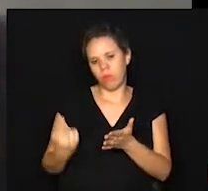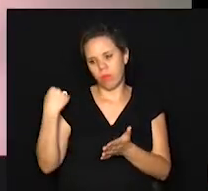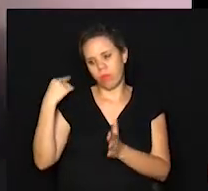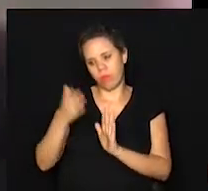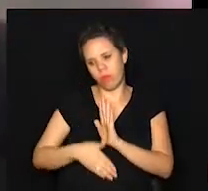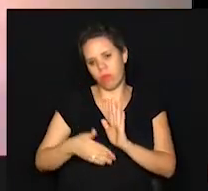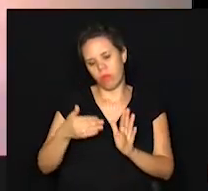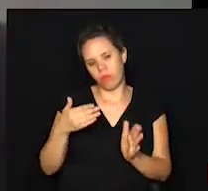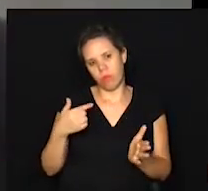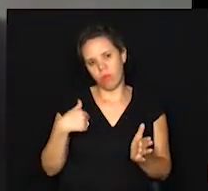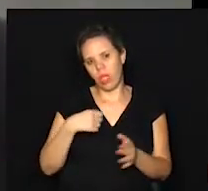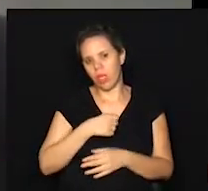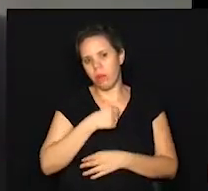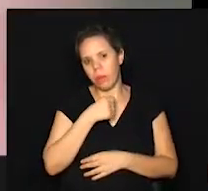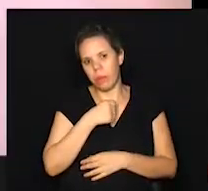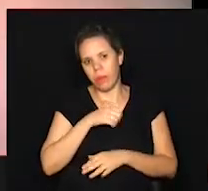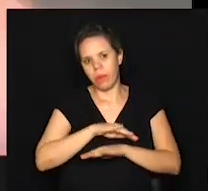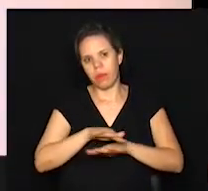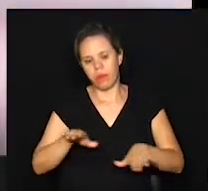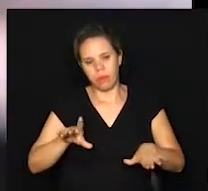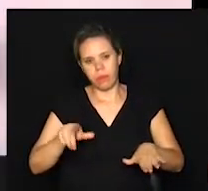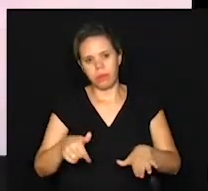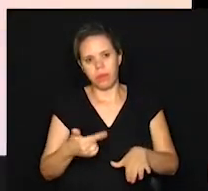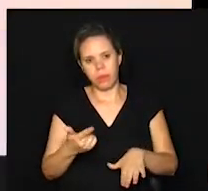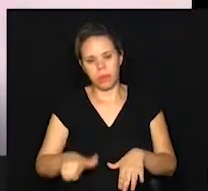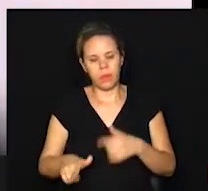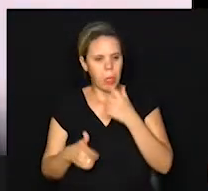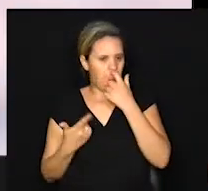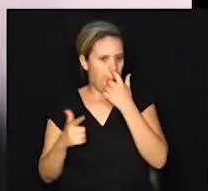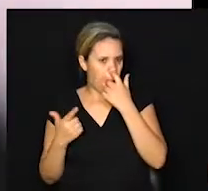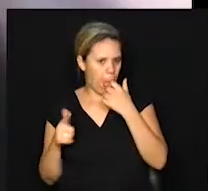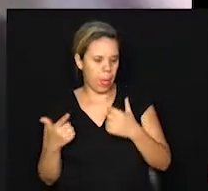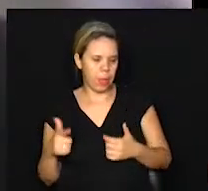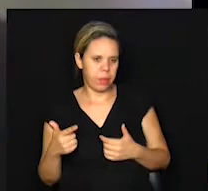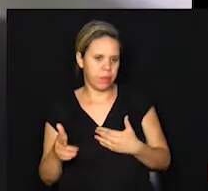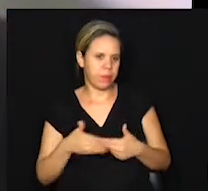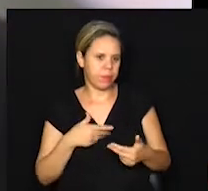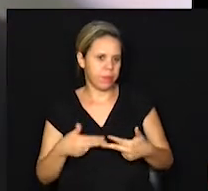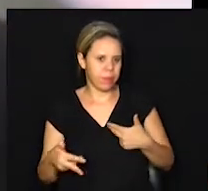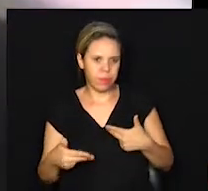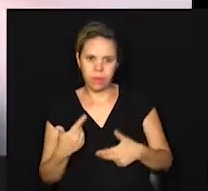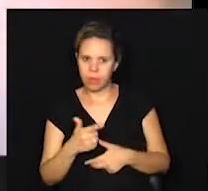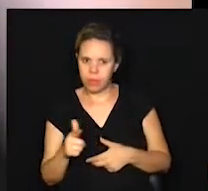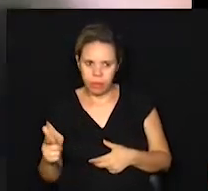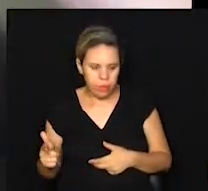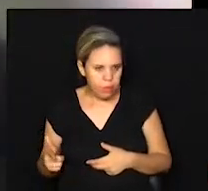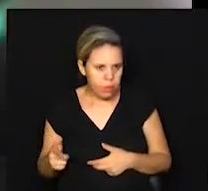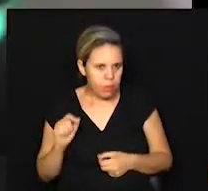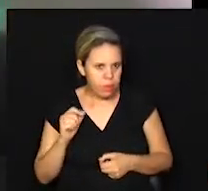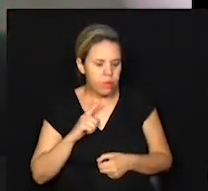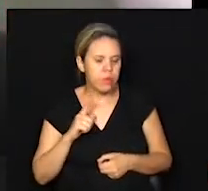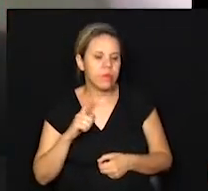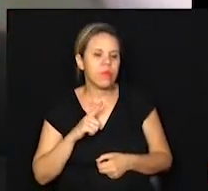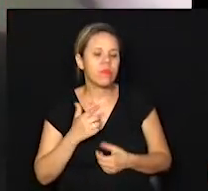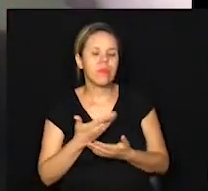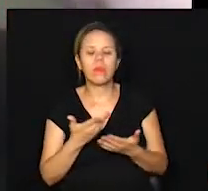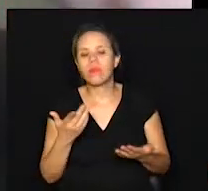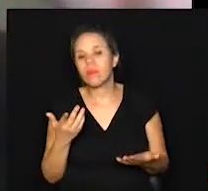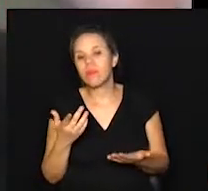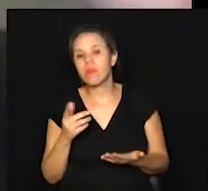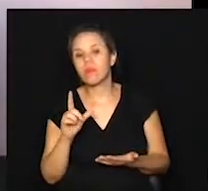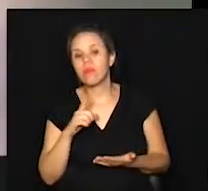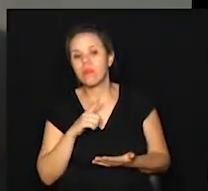E a reportagem sai. E, de novo, não houve qualquer andamento. O que há, senhores, é